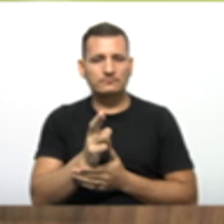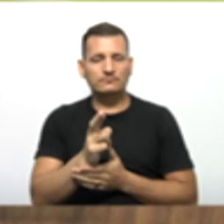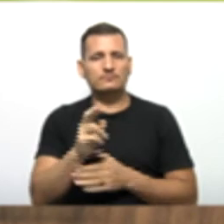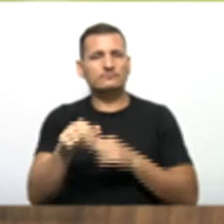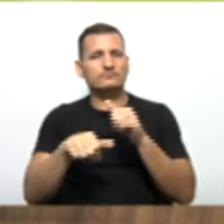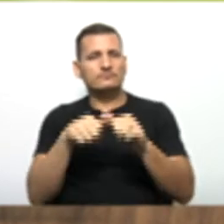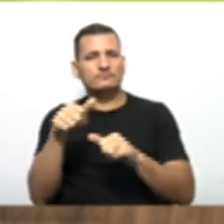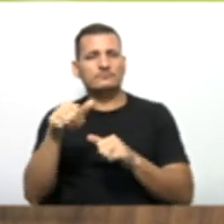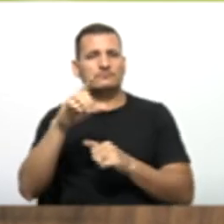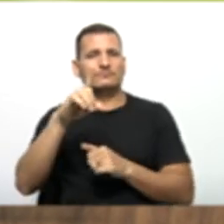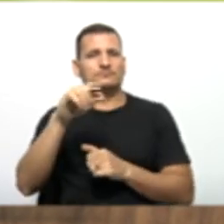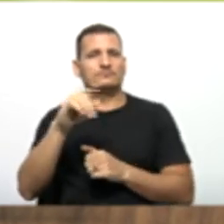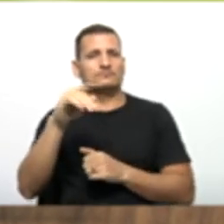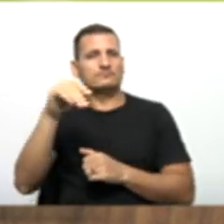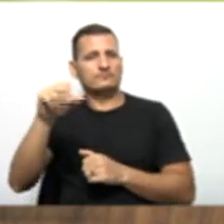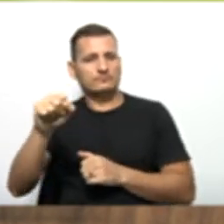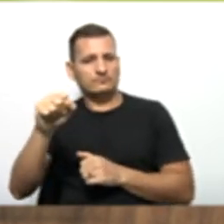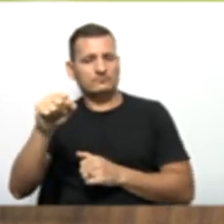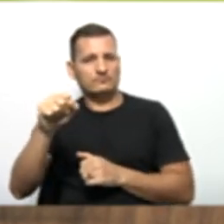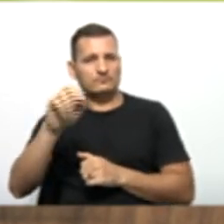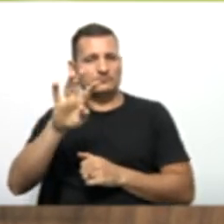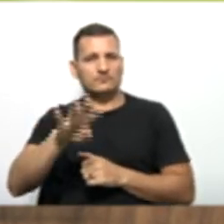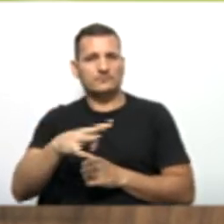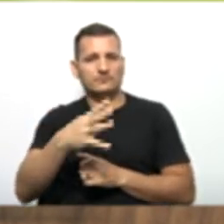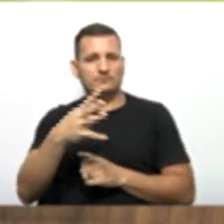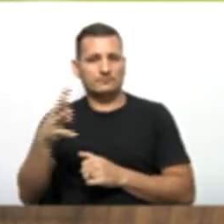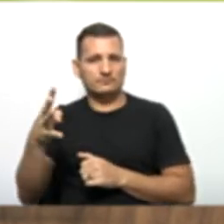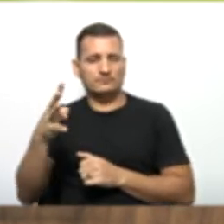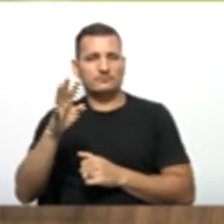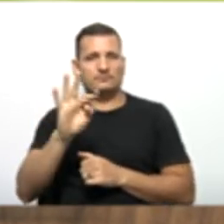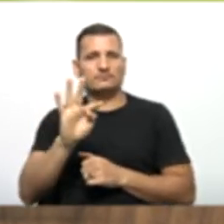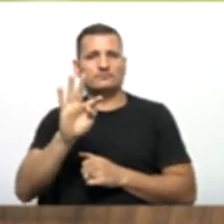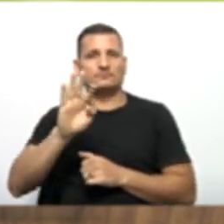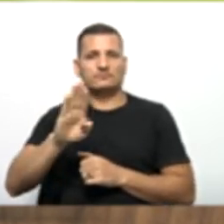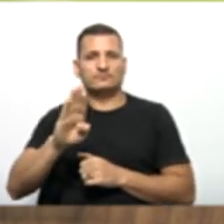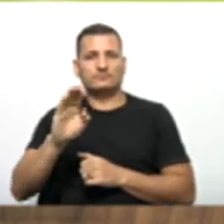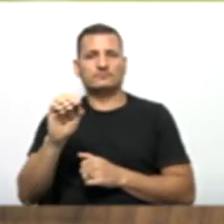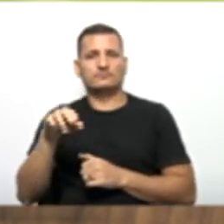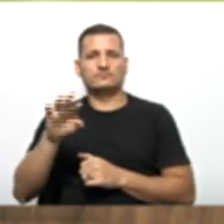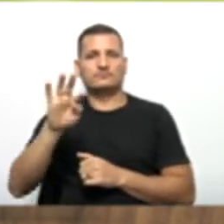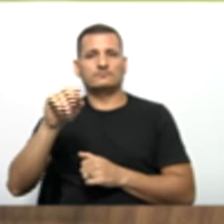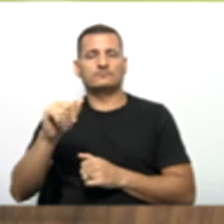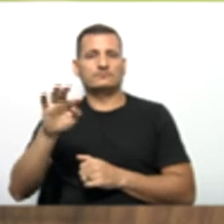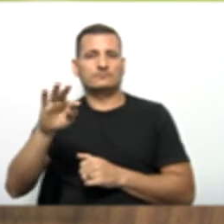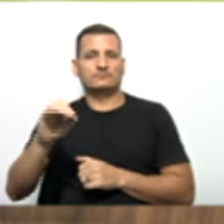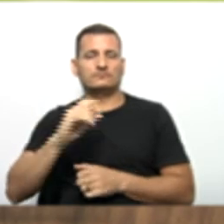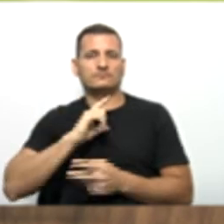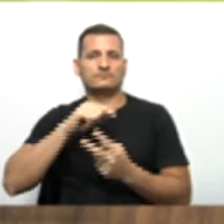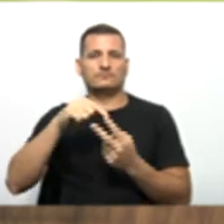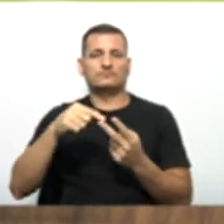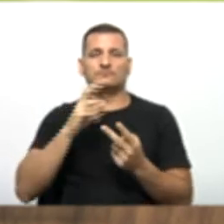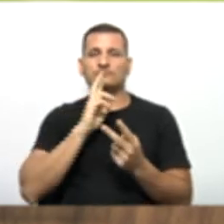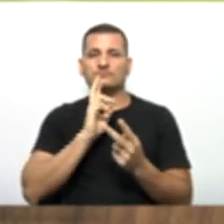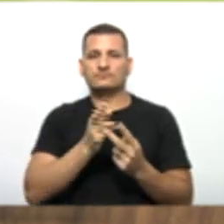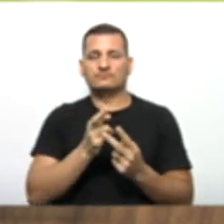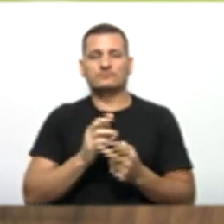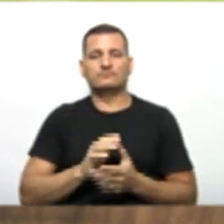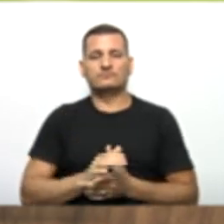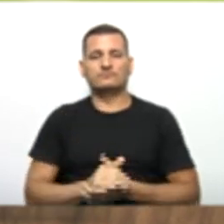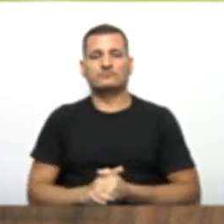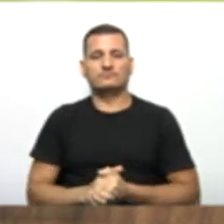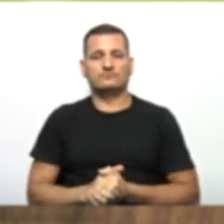alterados da tabela é tb contato né estão chegando a essas duas respostas aí é